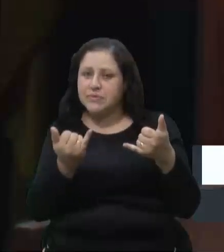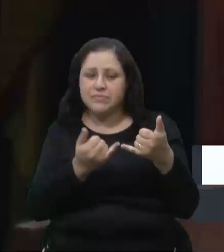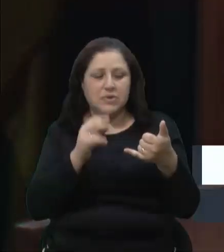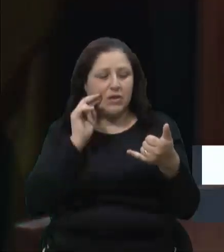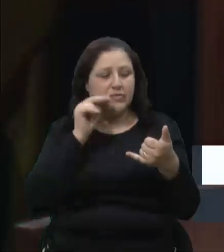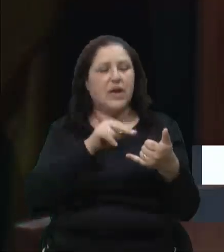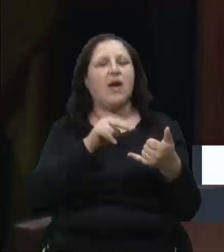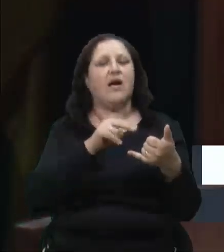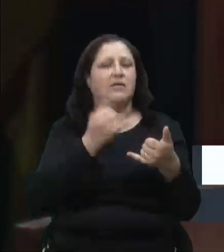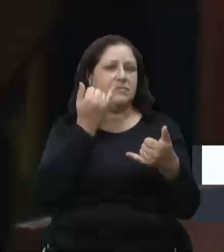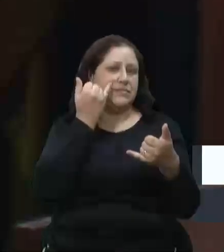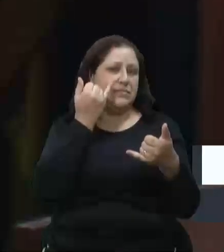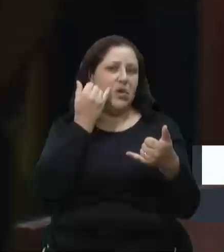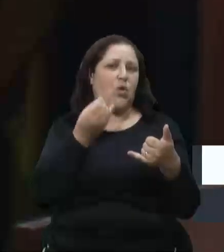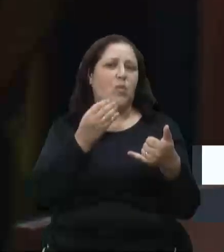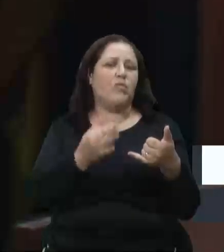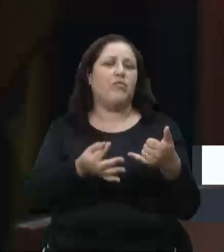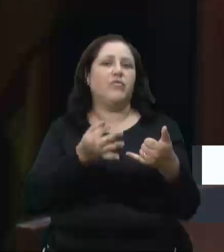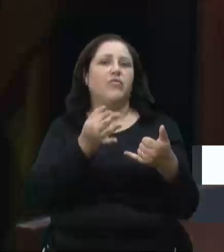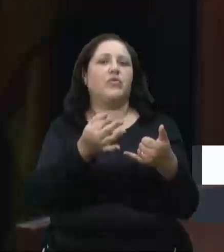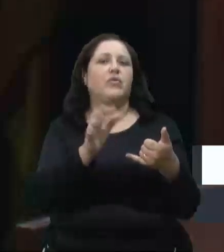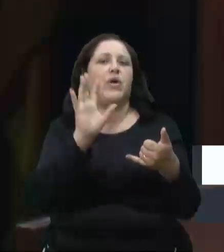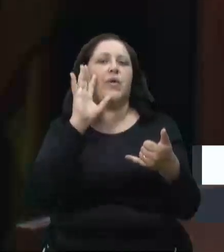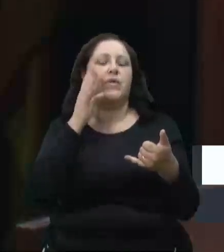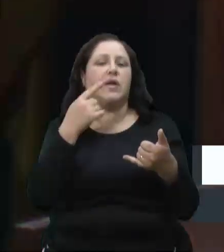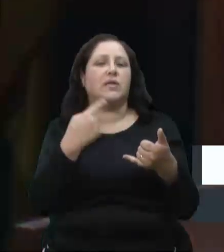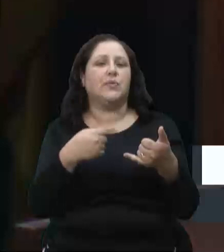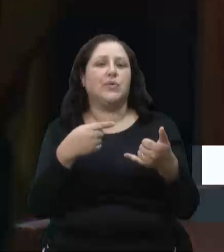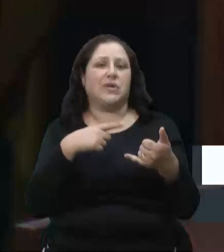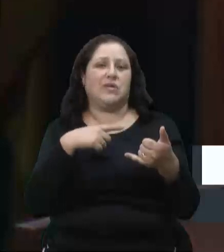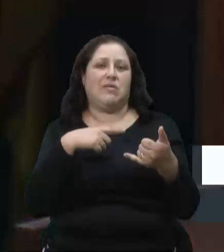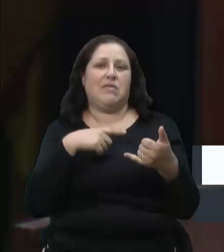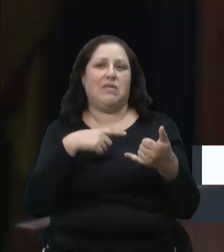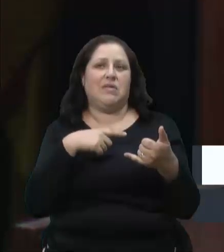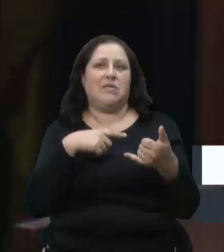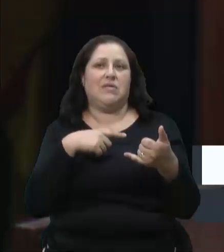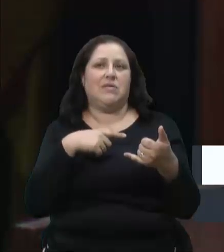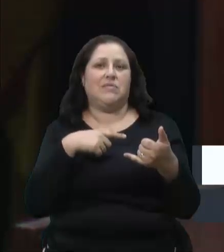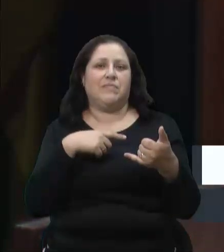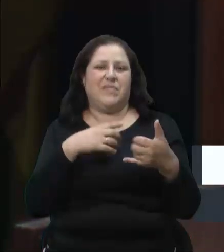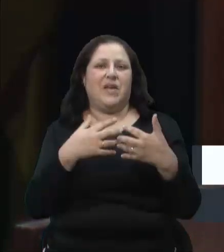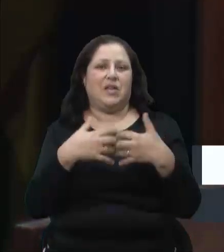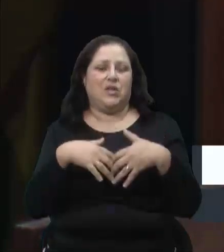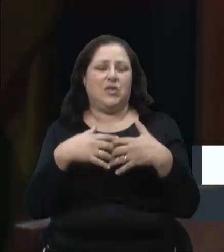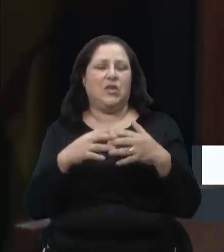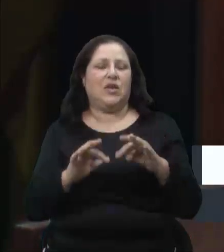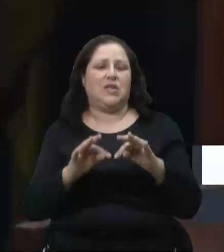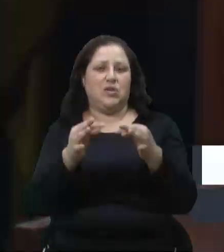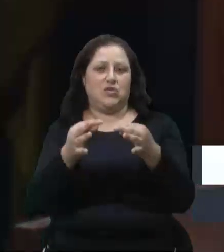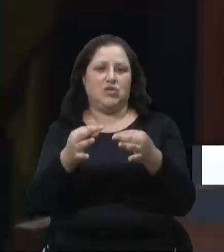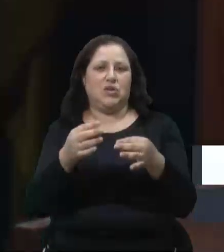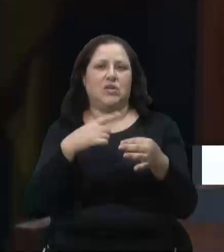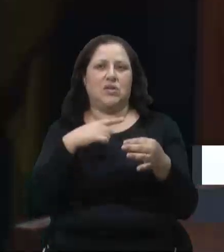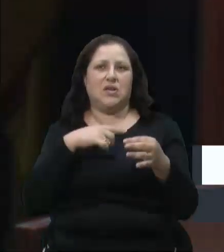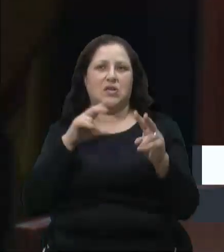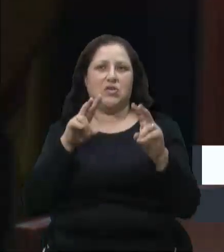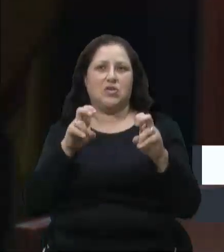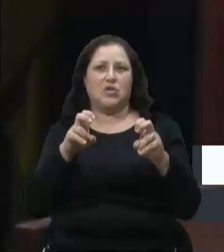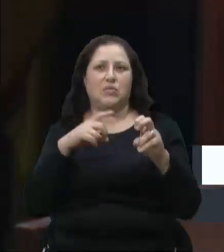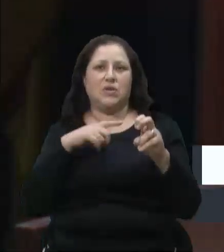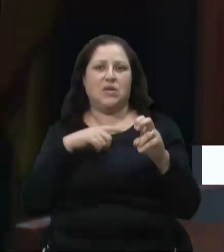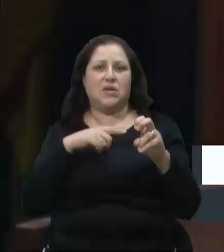com prognóstico do que vai vir pela frente, porque ele tem, inclusive, uma situação de flechas, né,